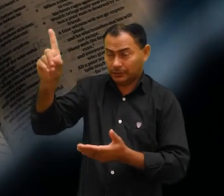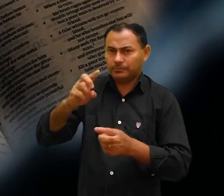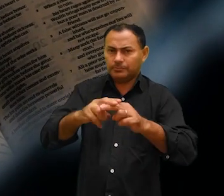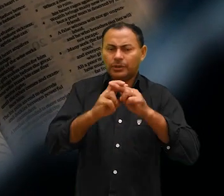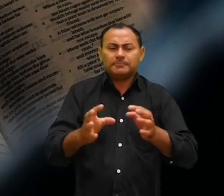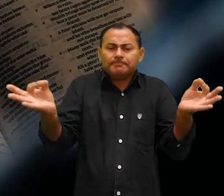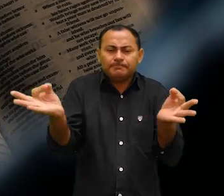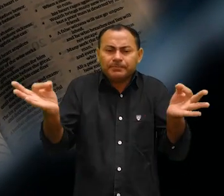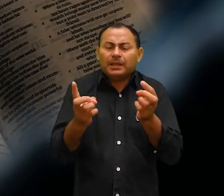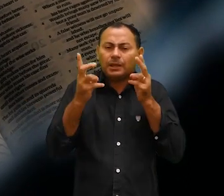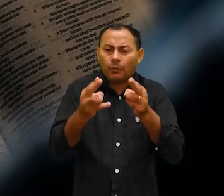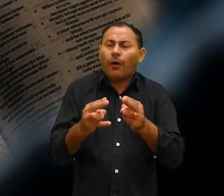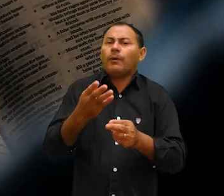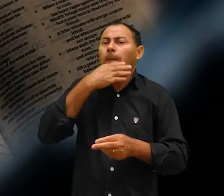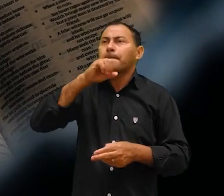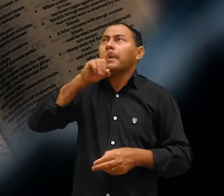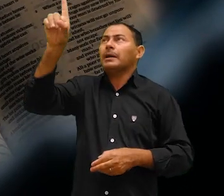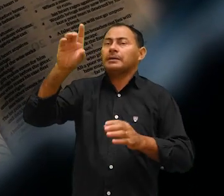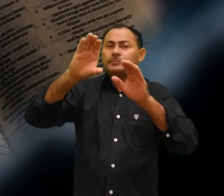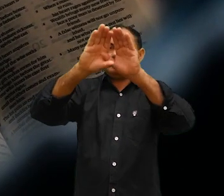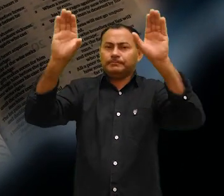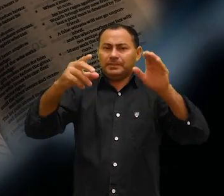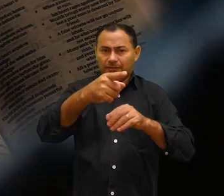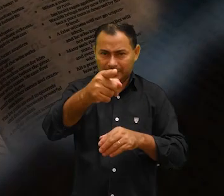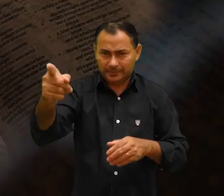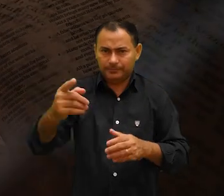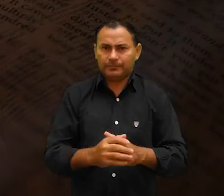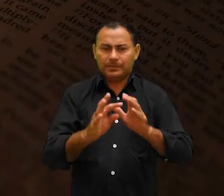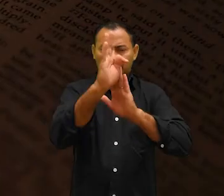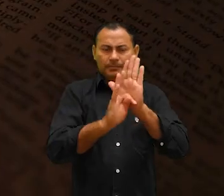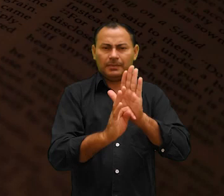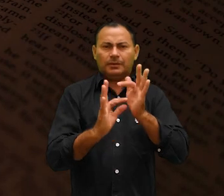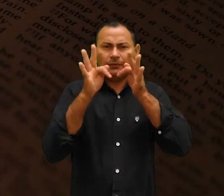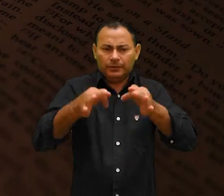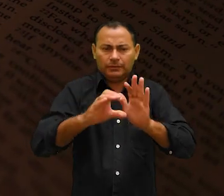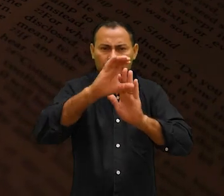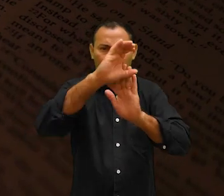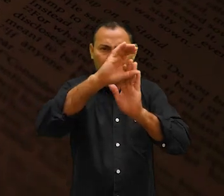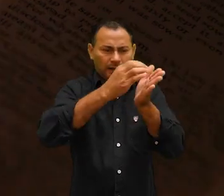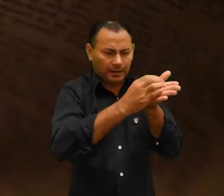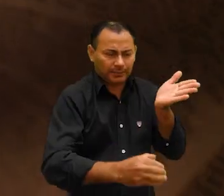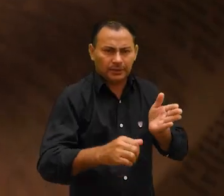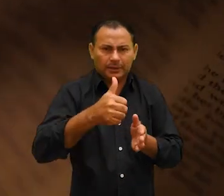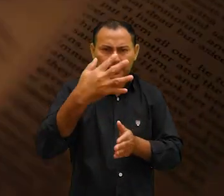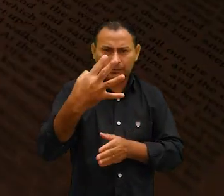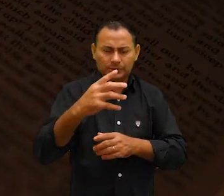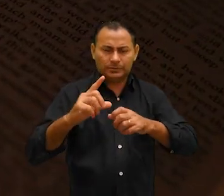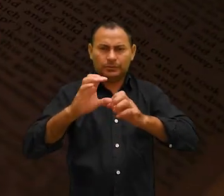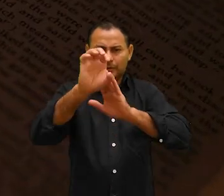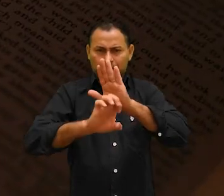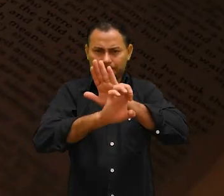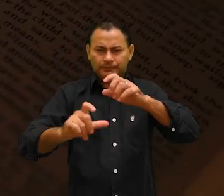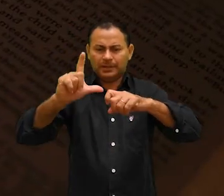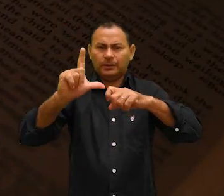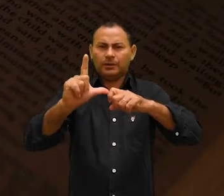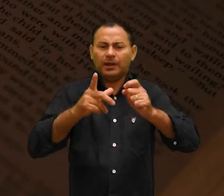Portanto, sejam perfeitos como perfeito é o Pai Celestial de vocês. O texto do final do capítulo 14 de Lucas mostra